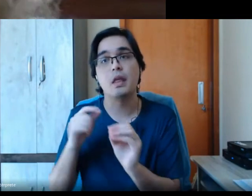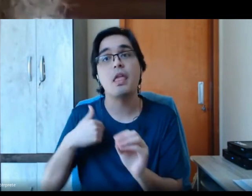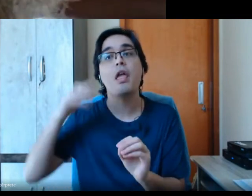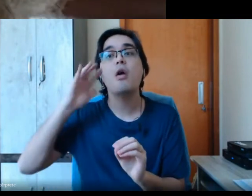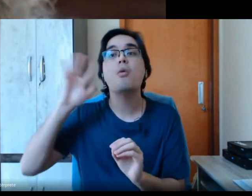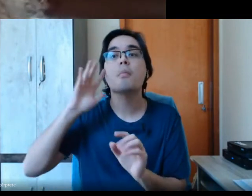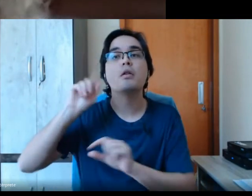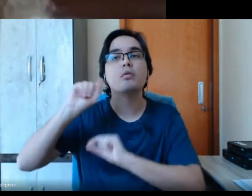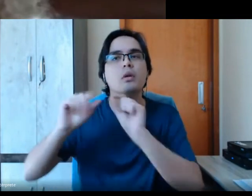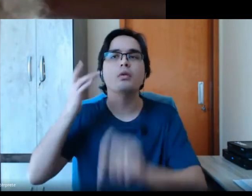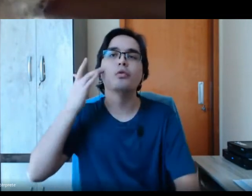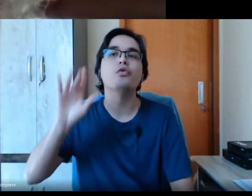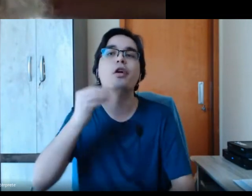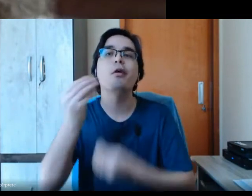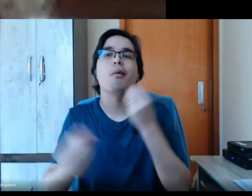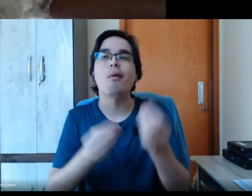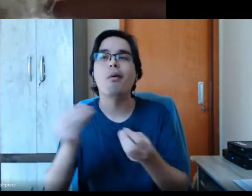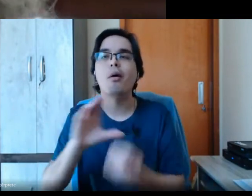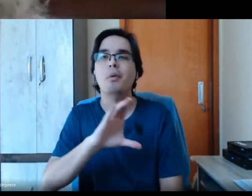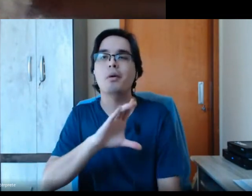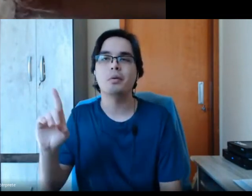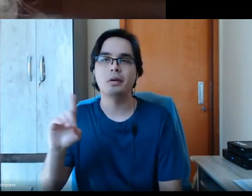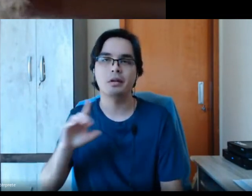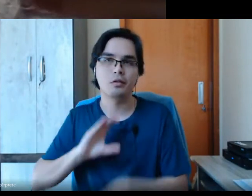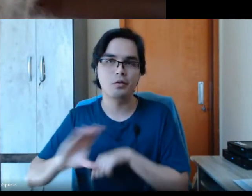8 horas, assim, dedicada a um tópico ou